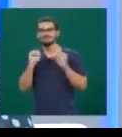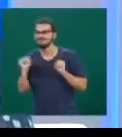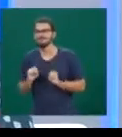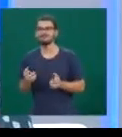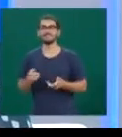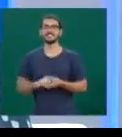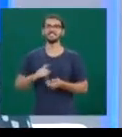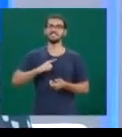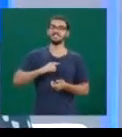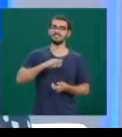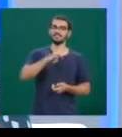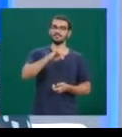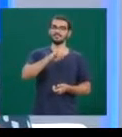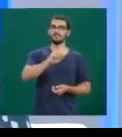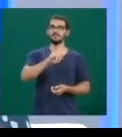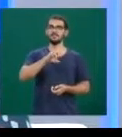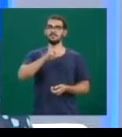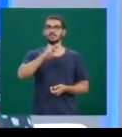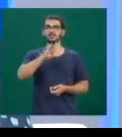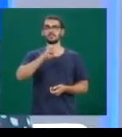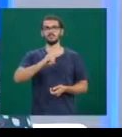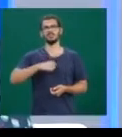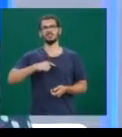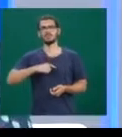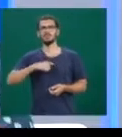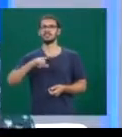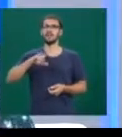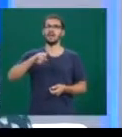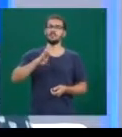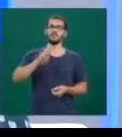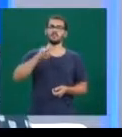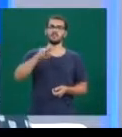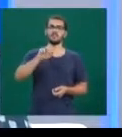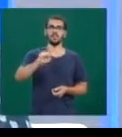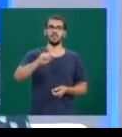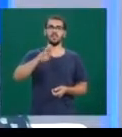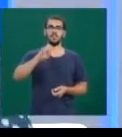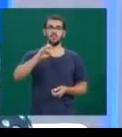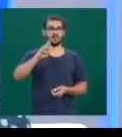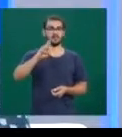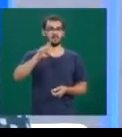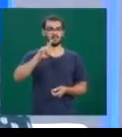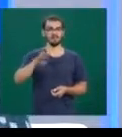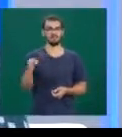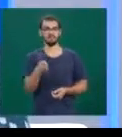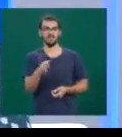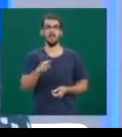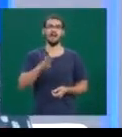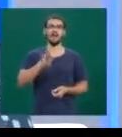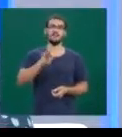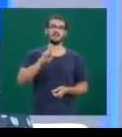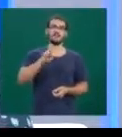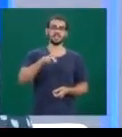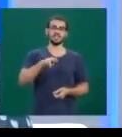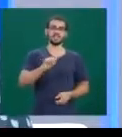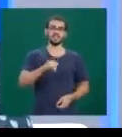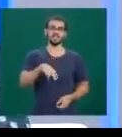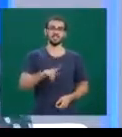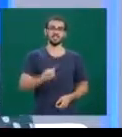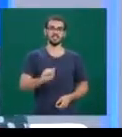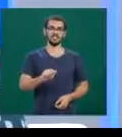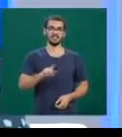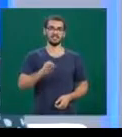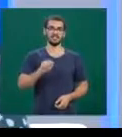Lombardi, José Eduardo Agualusa, a Fernanda Takai do Pato Fu,